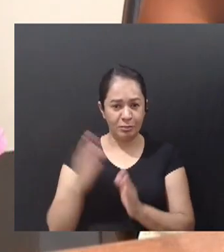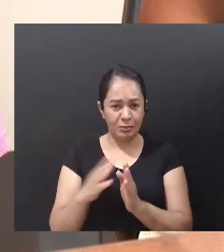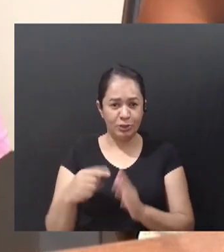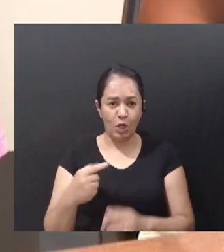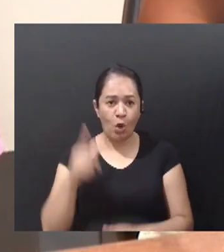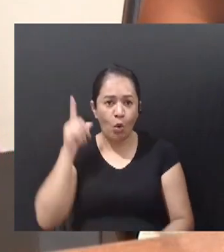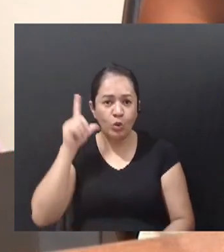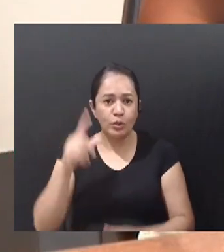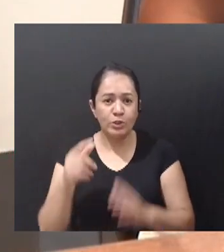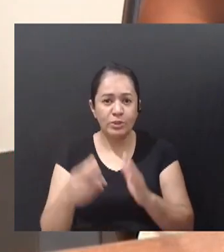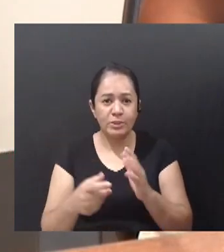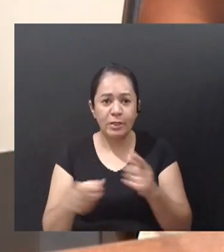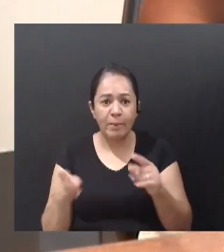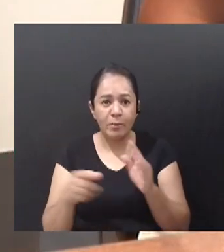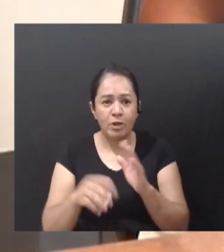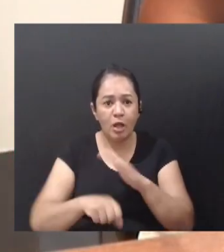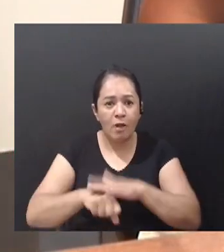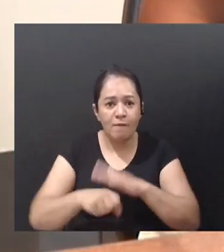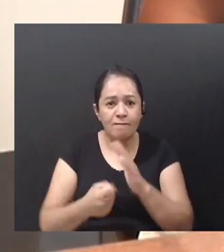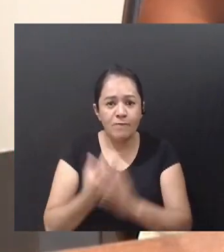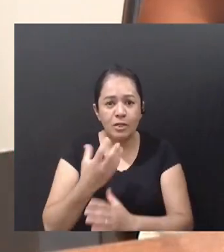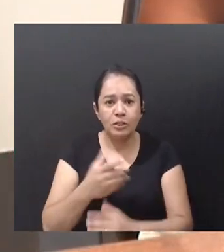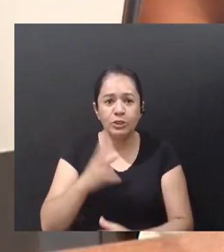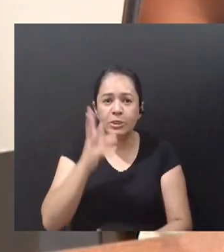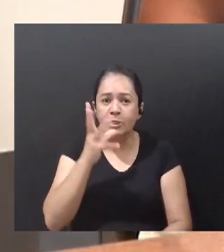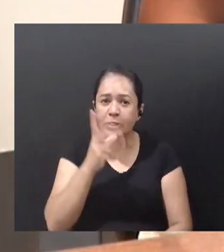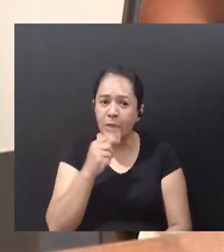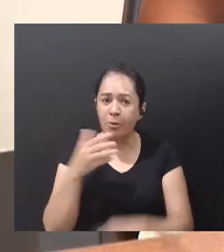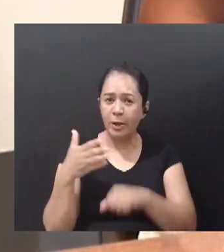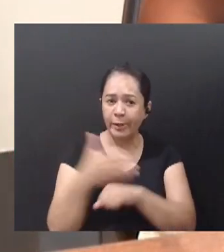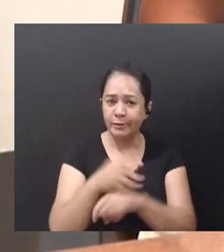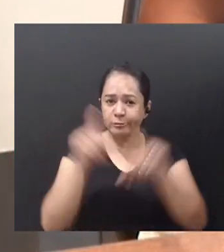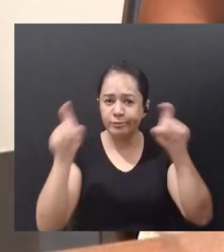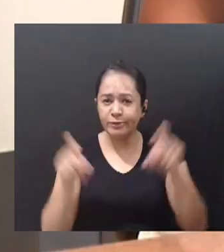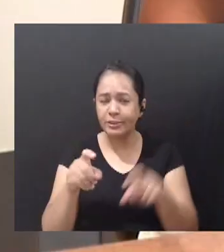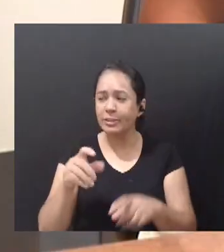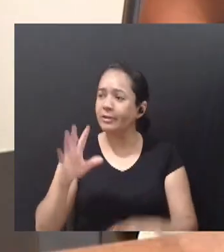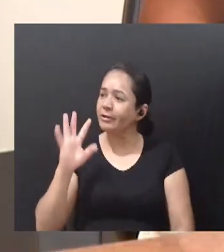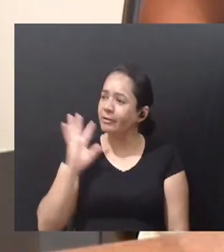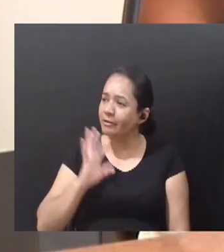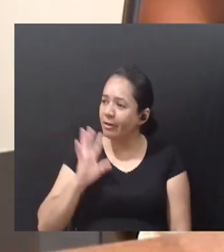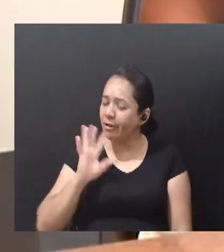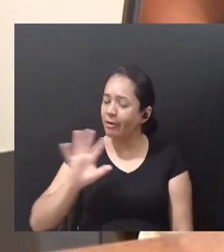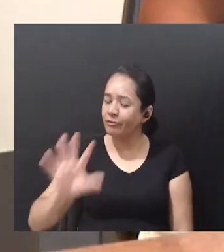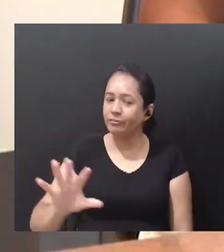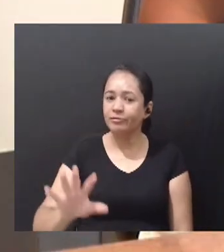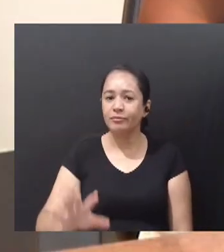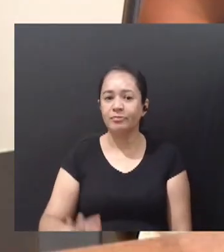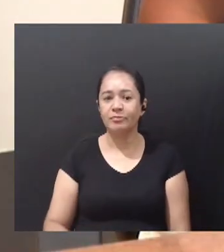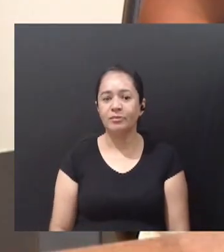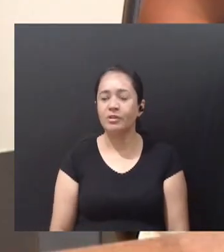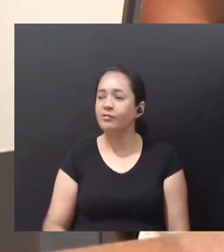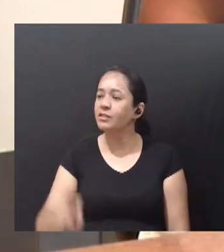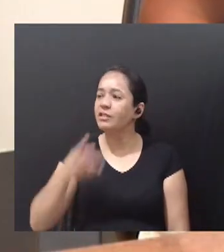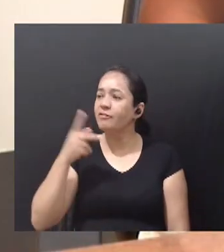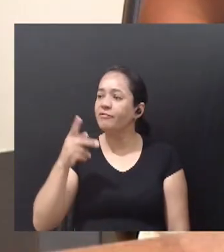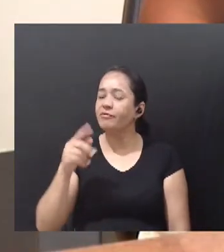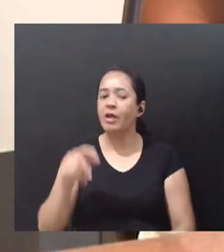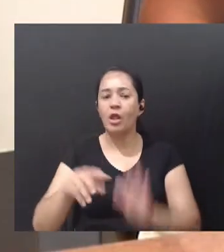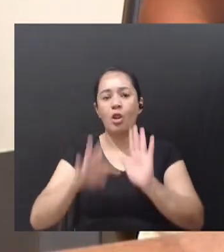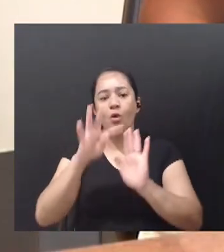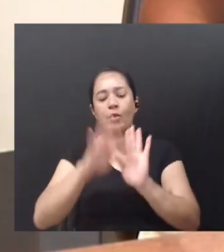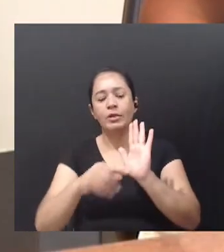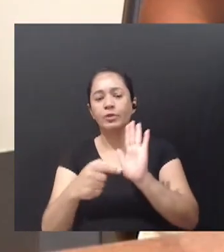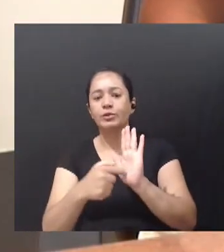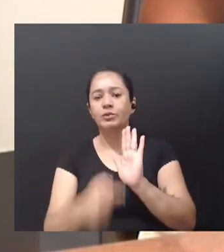demorou pra conseguir ter acesso ao computador. Então, que da hora isso. E você falou um bagulho na sua letra, né? Eu fiquei tentando